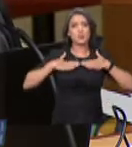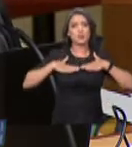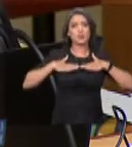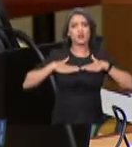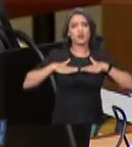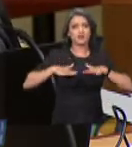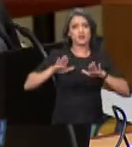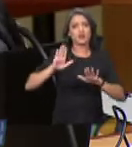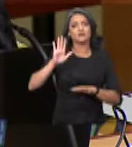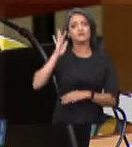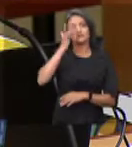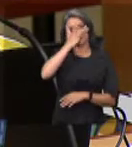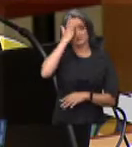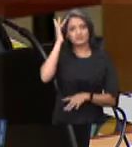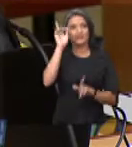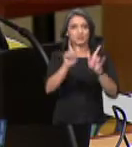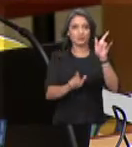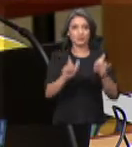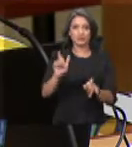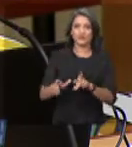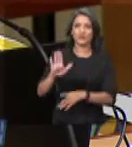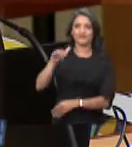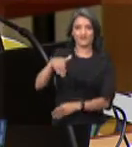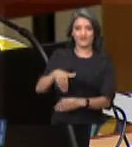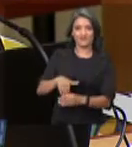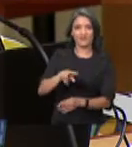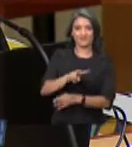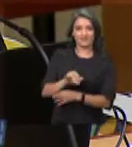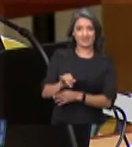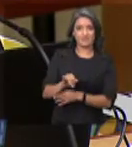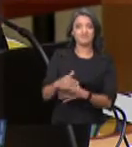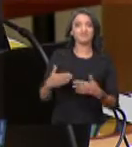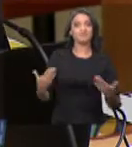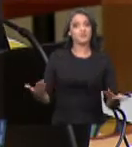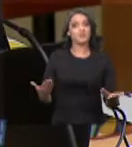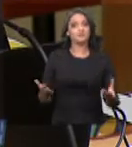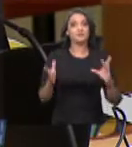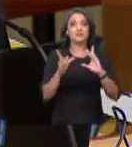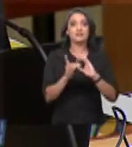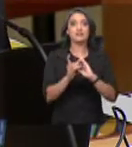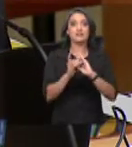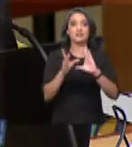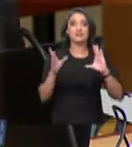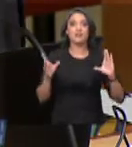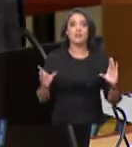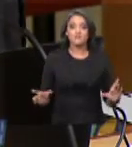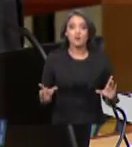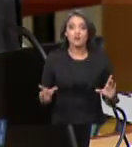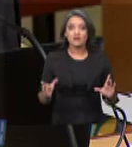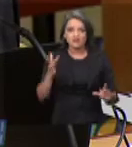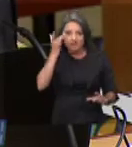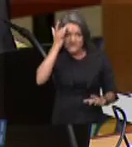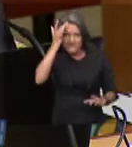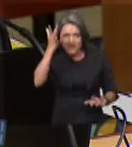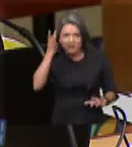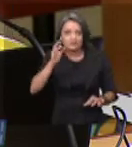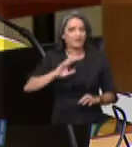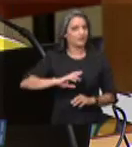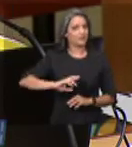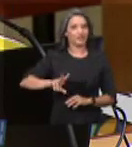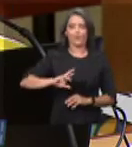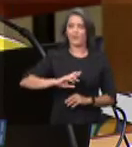aos eleitores e leitores a democracia nós sabemos não é um caminho fácil